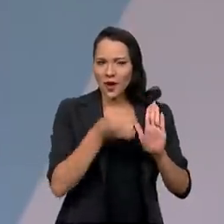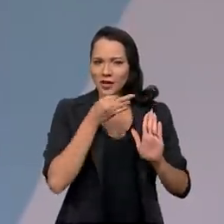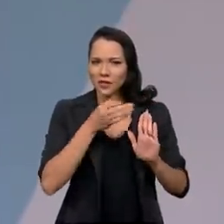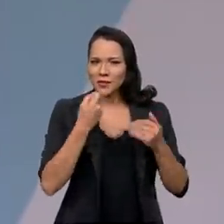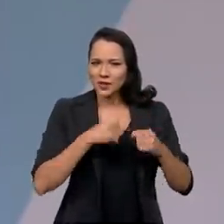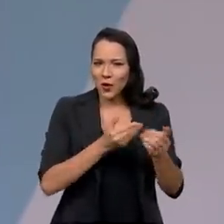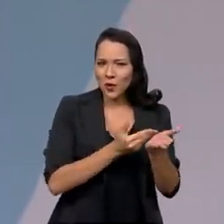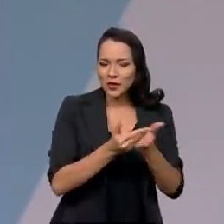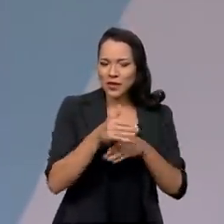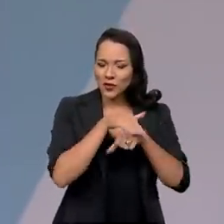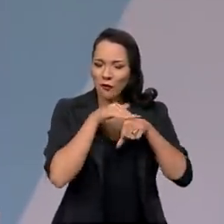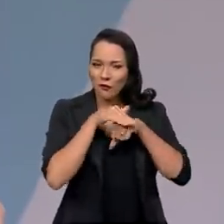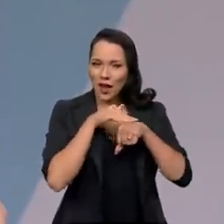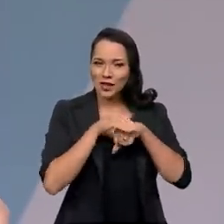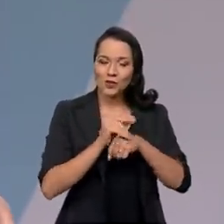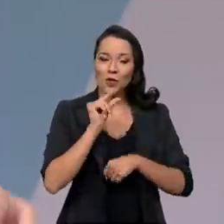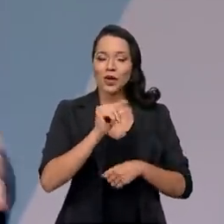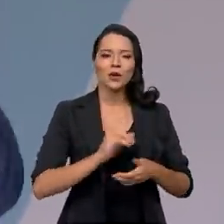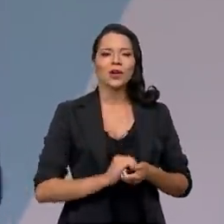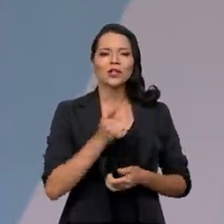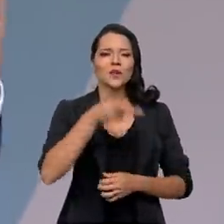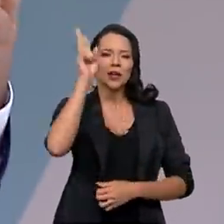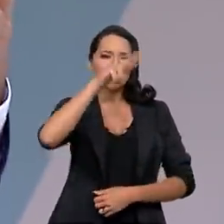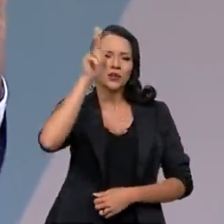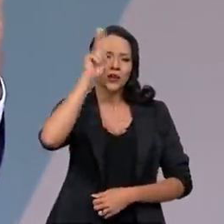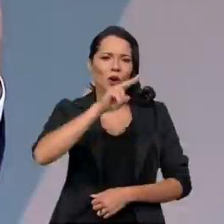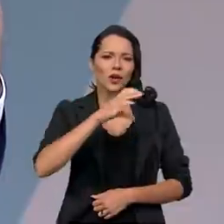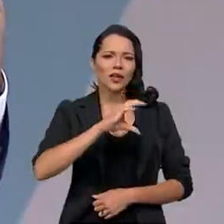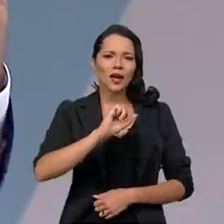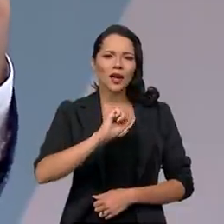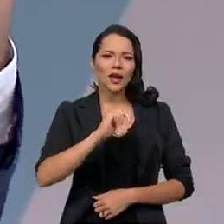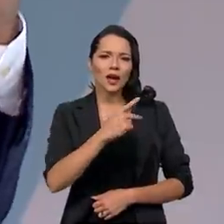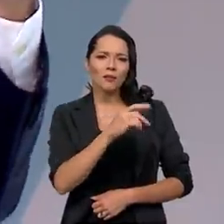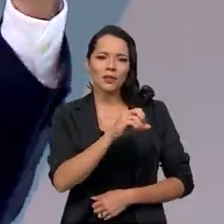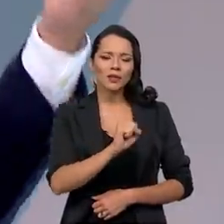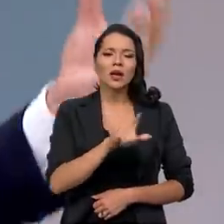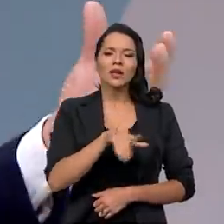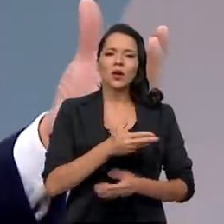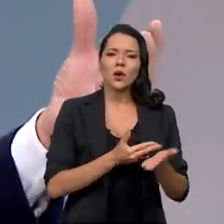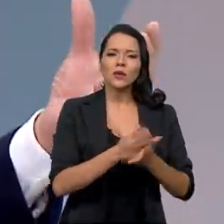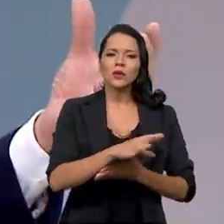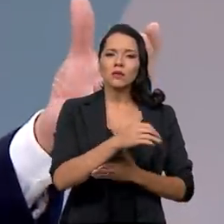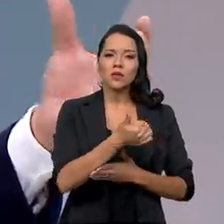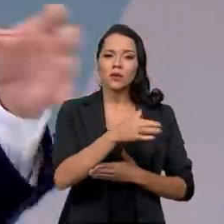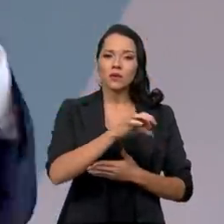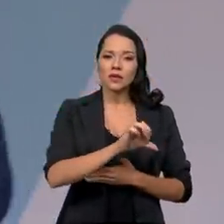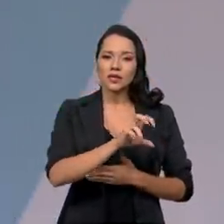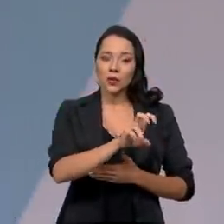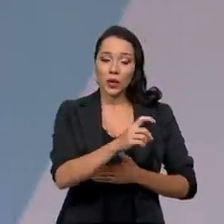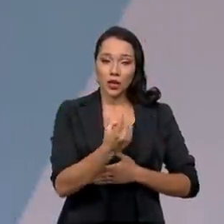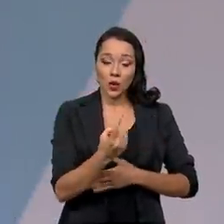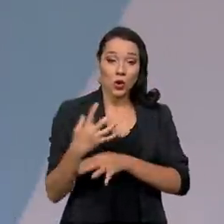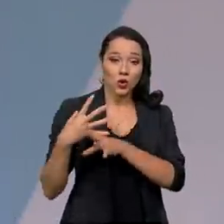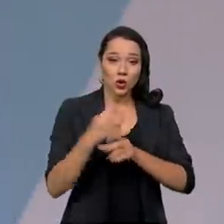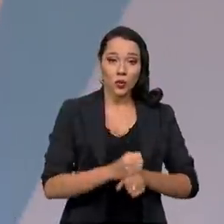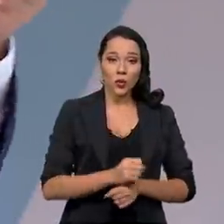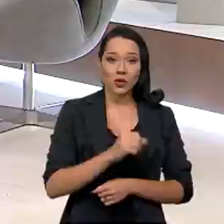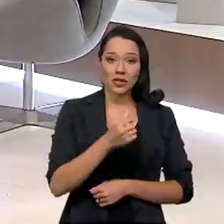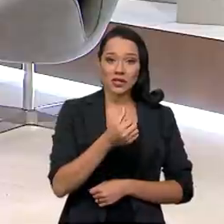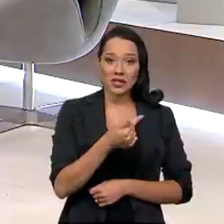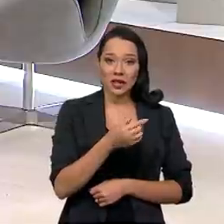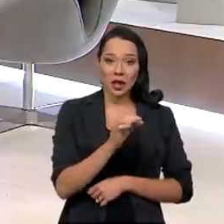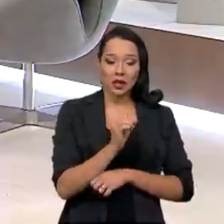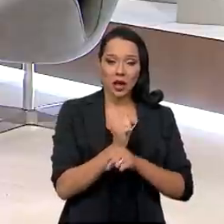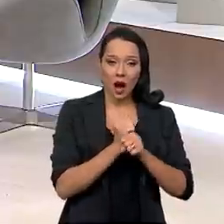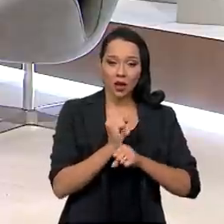deveria começar a conversa um pouquinho sobre essa história da CAPES. Então, ela foi fundada em 1951, completou 70 anos e